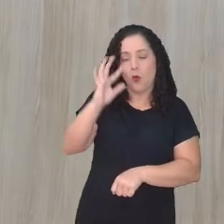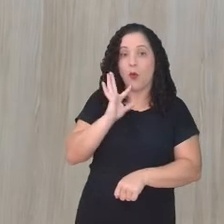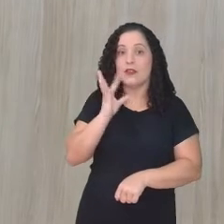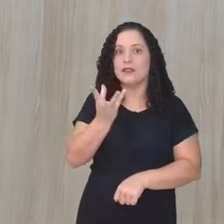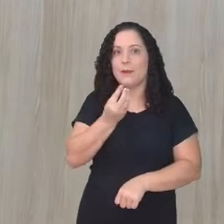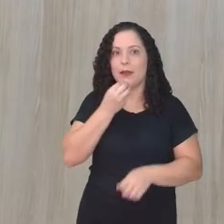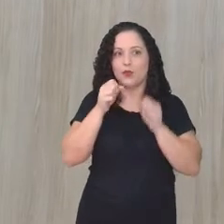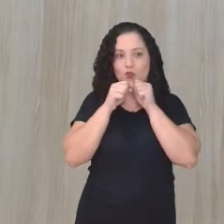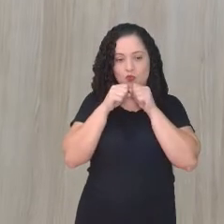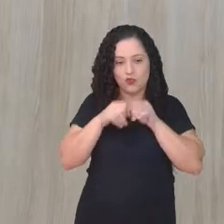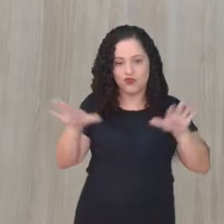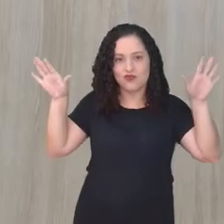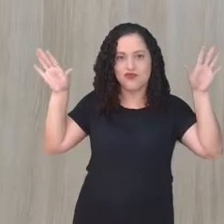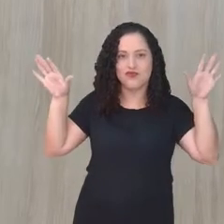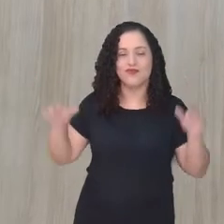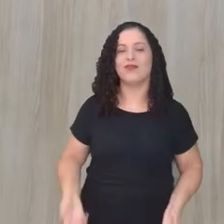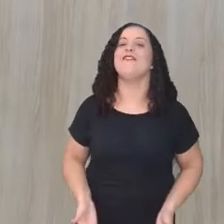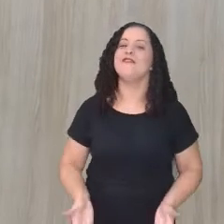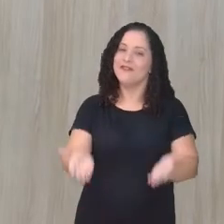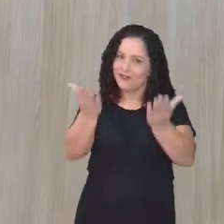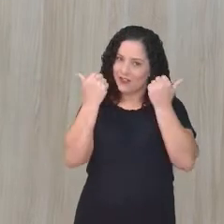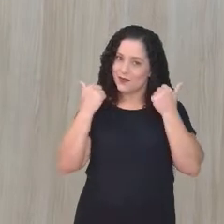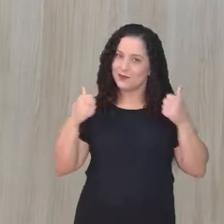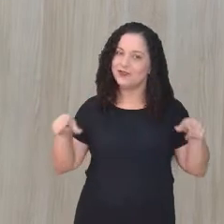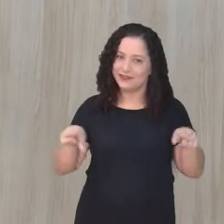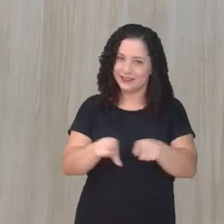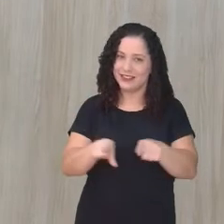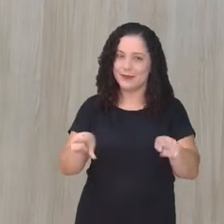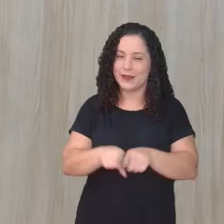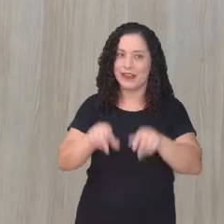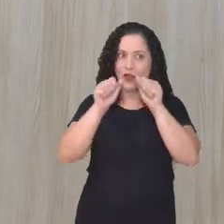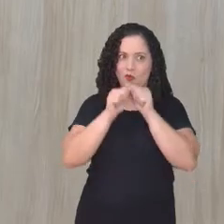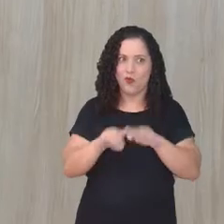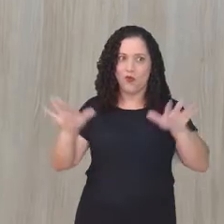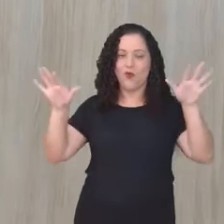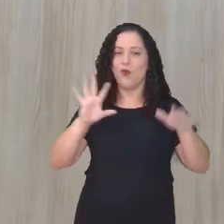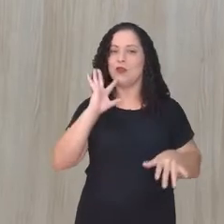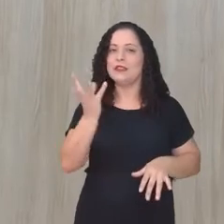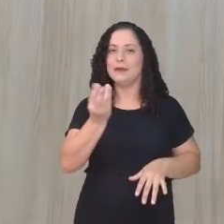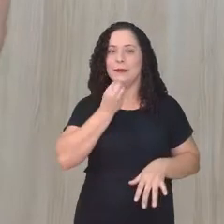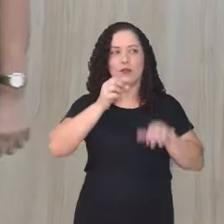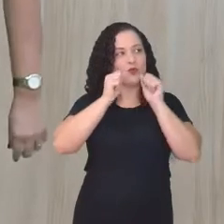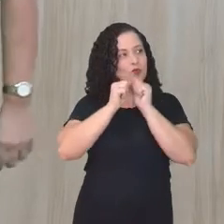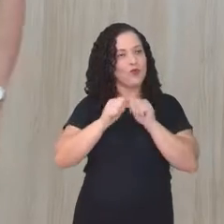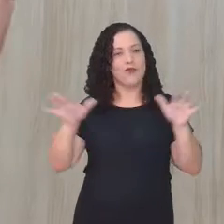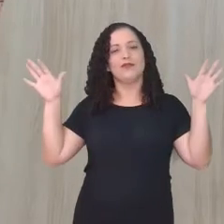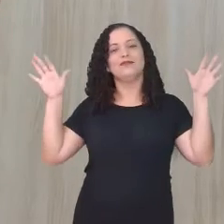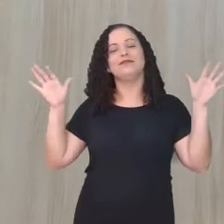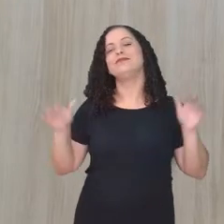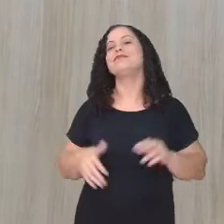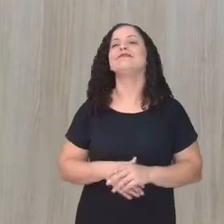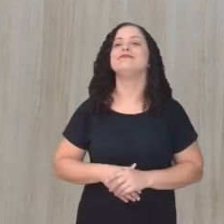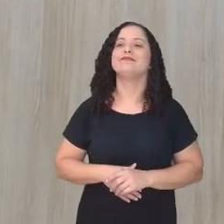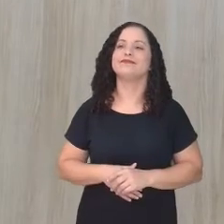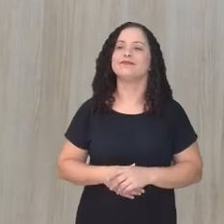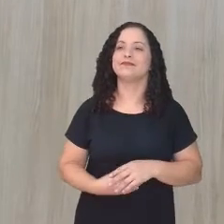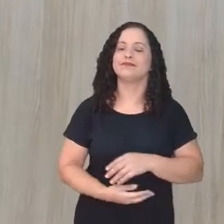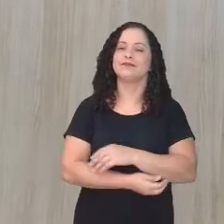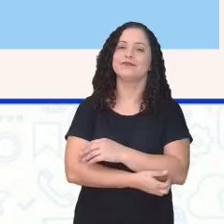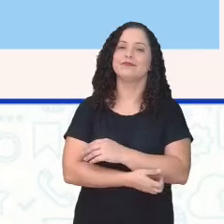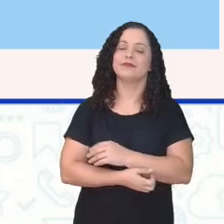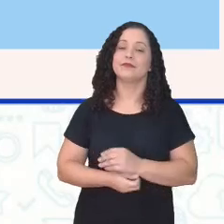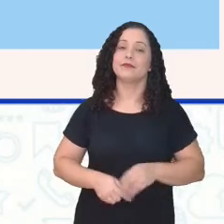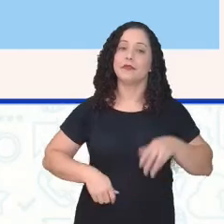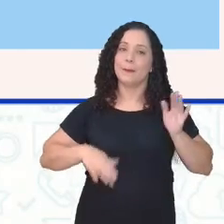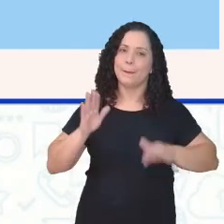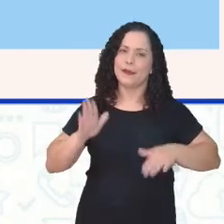conhecimento. Então, vamos juntos, dessa forma, expandindo o nosso conhecimento. E dependendo do